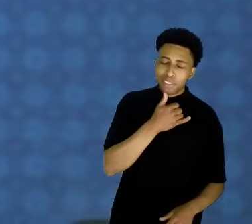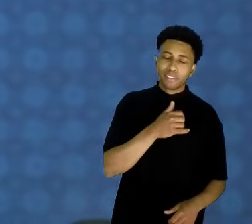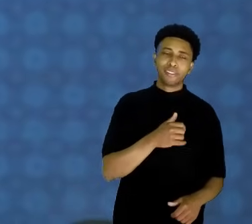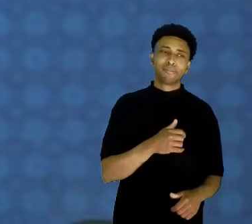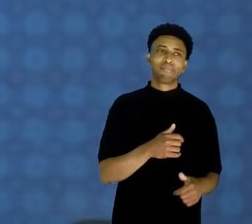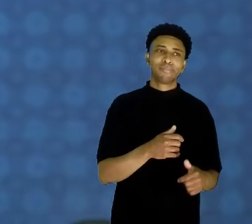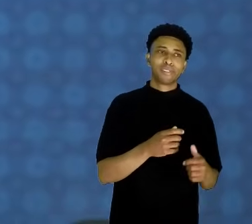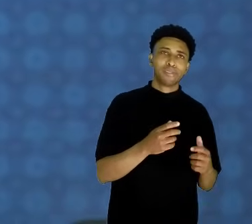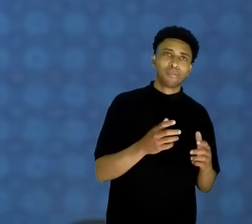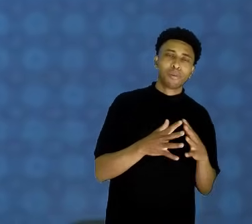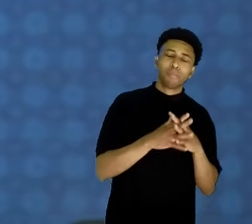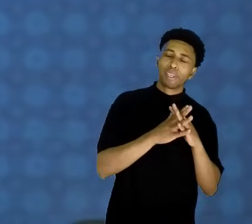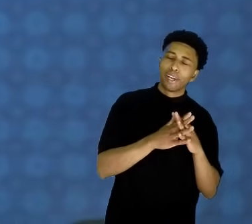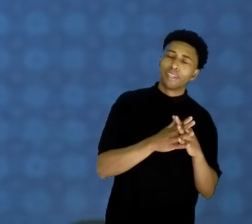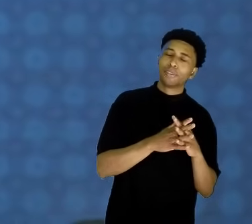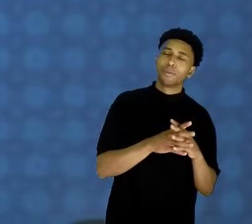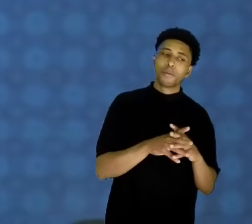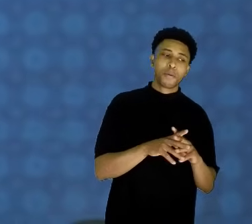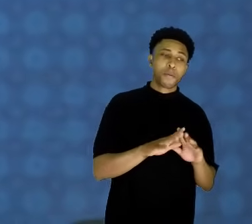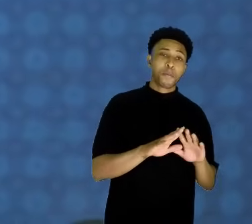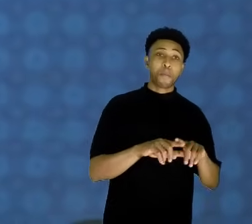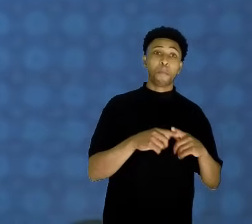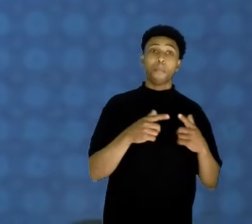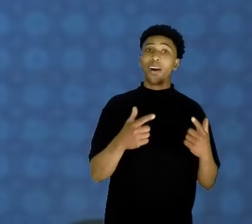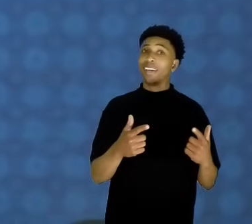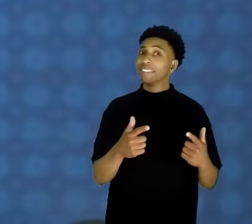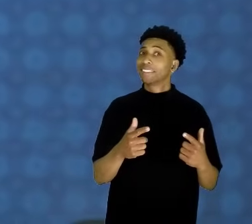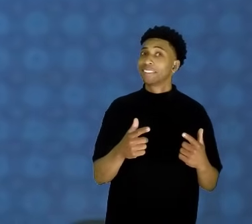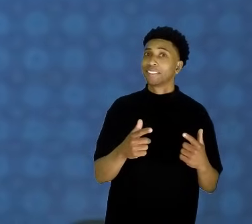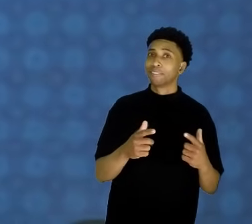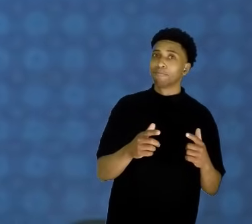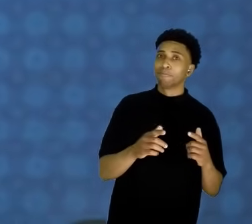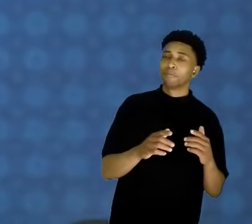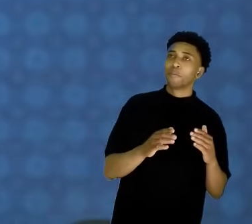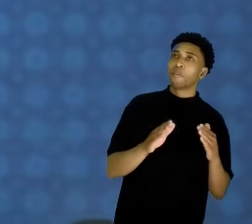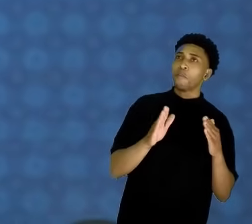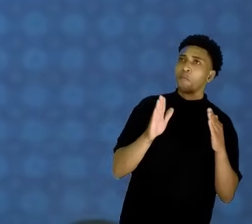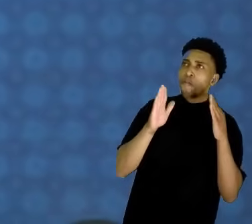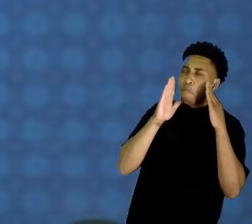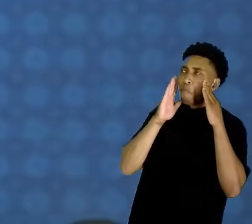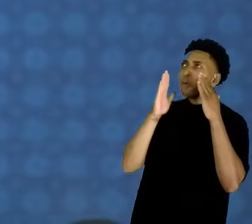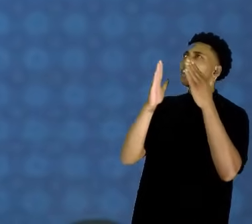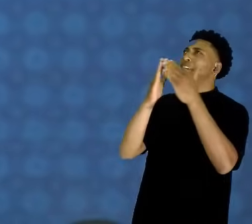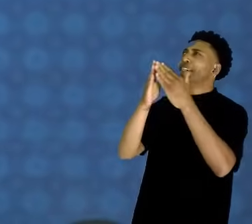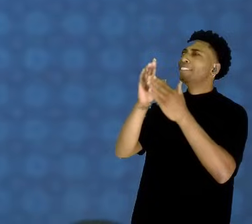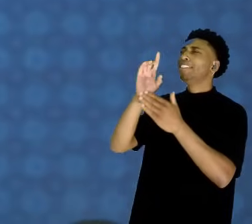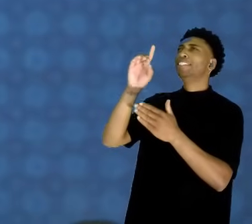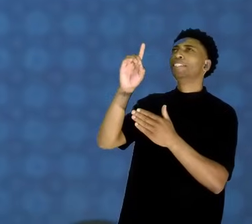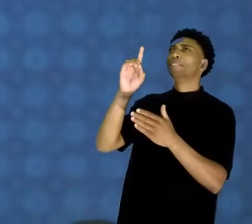eu sei, Senhor, mas os cachorros ainda comem as migalhas.